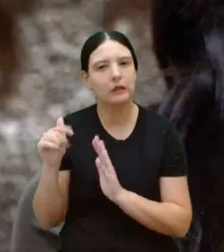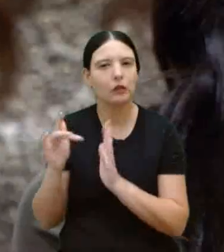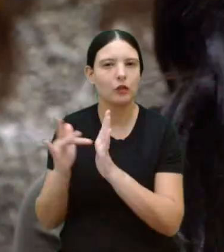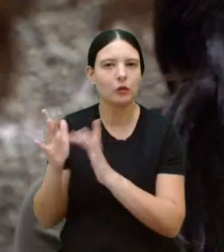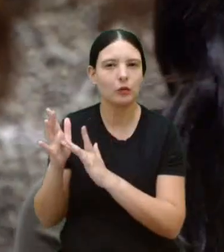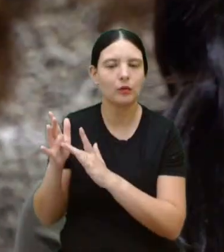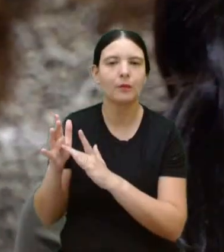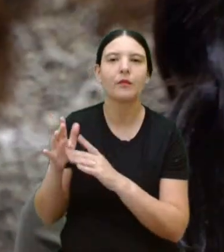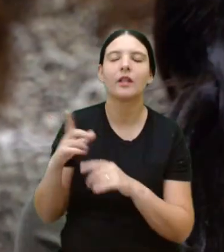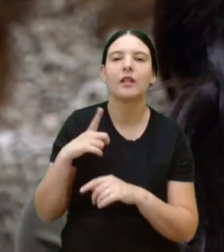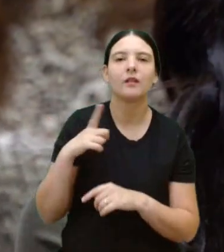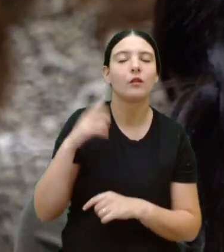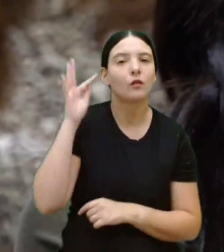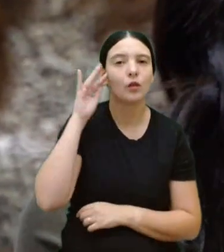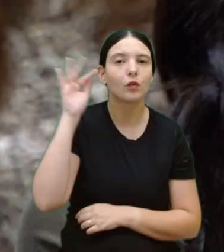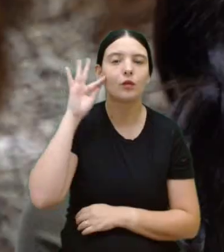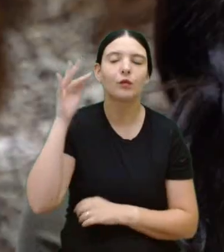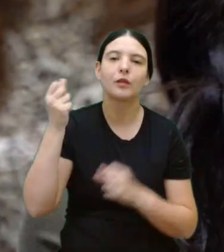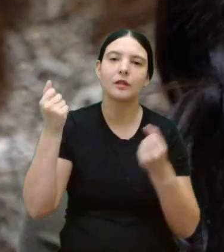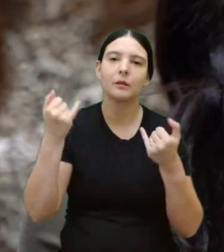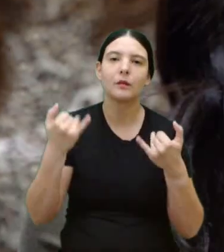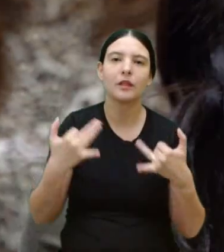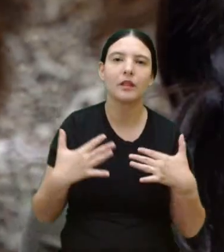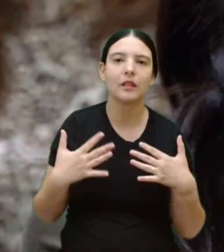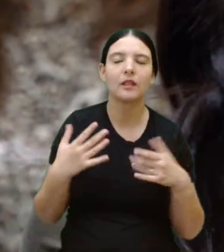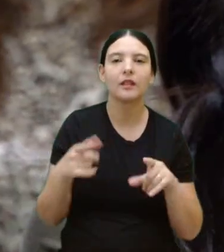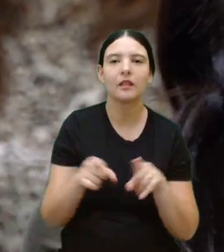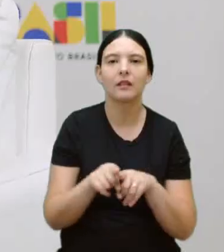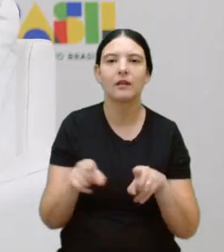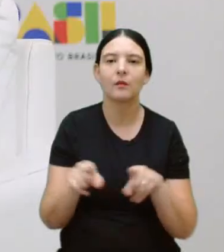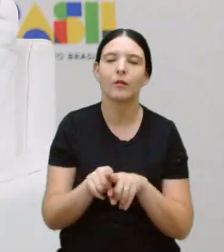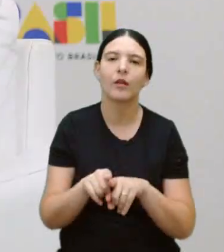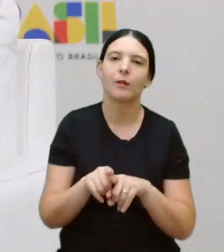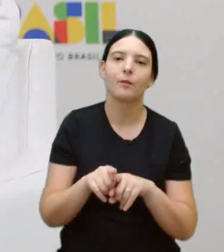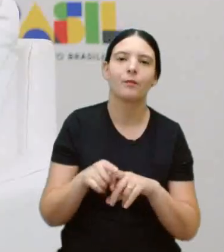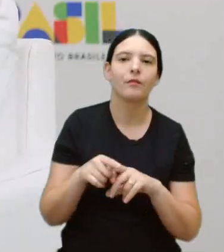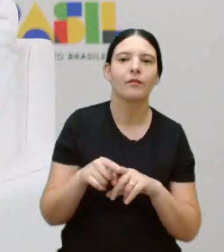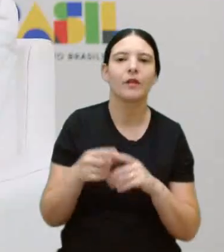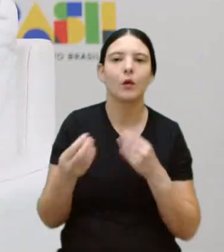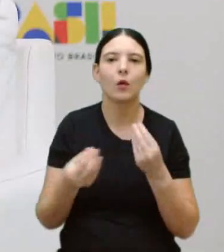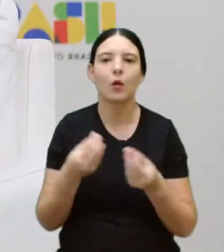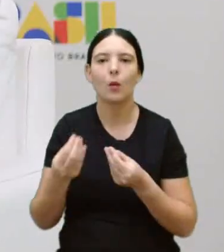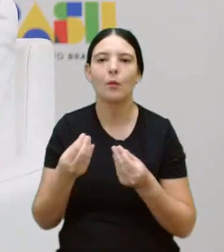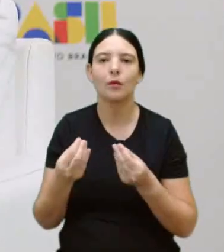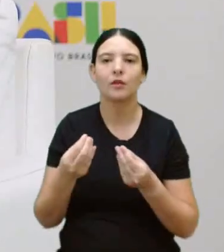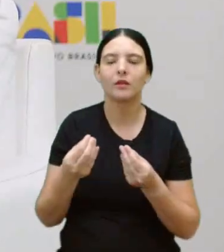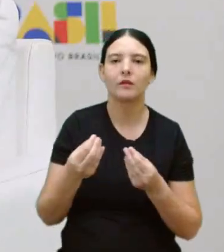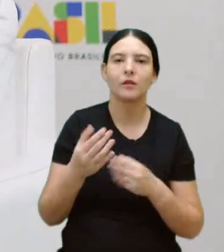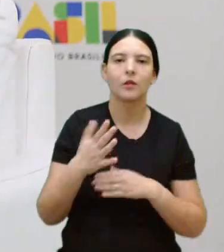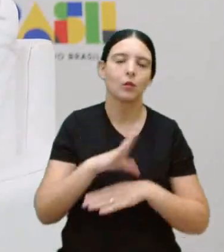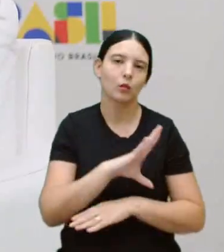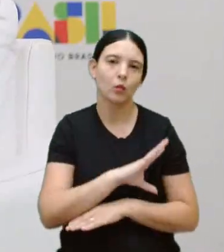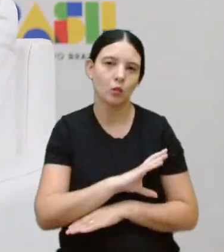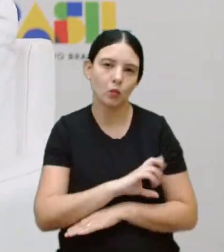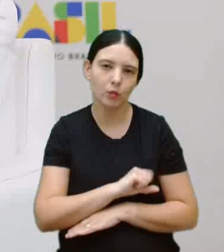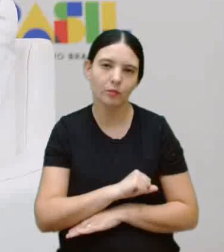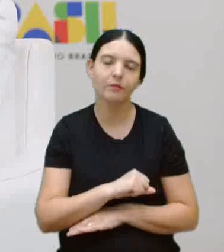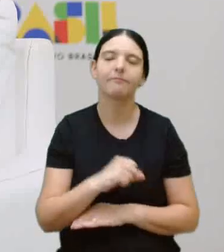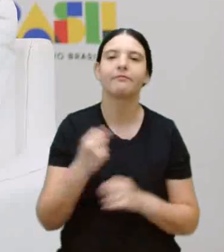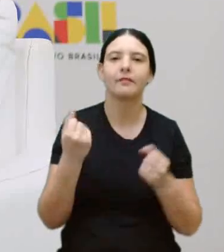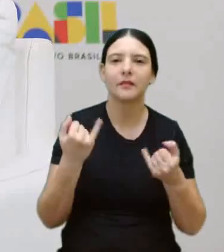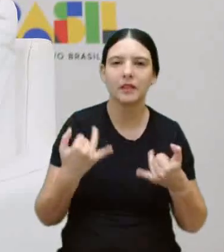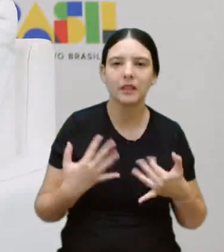é um filósofo que fala da arquitetura, de uma certa, digamos, atmosfera afetiva, né? Ele fala que como a gente pode